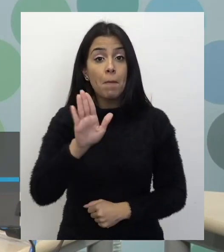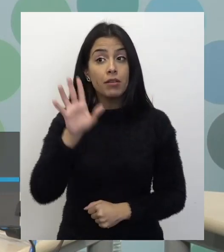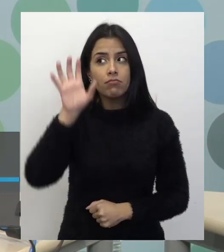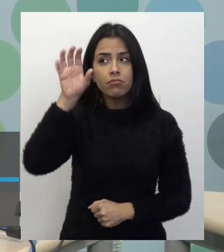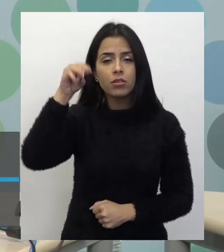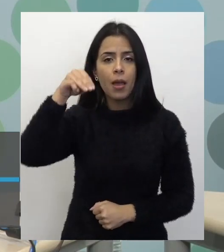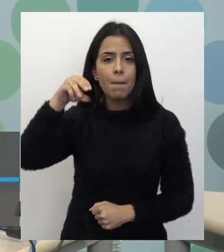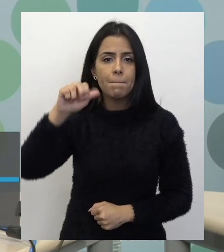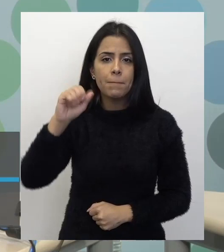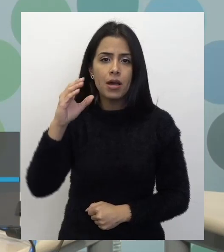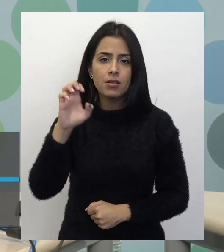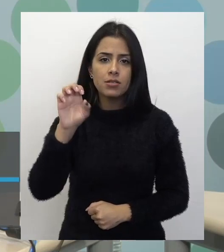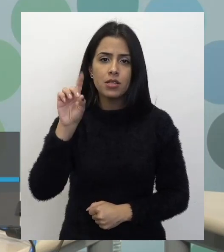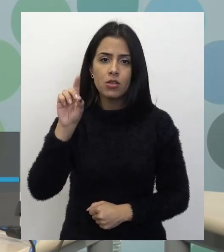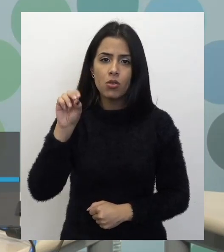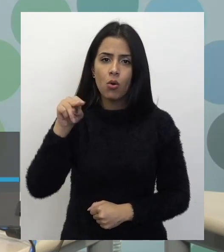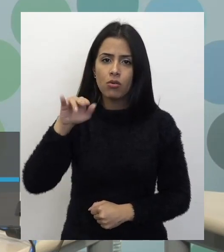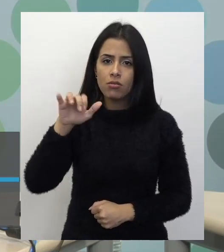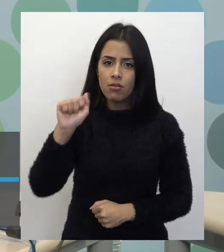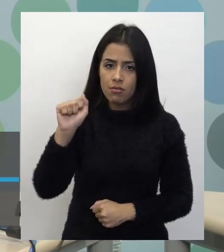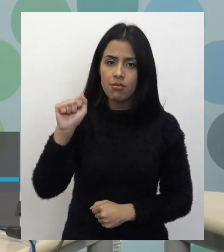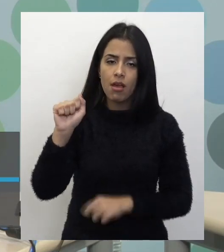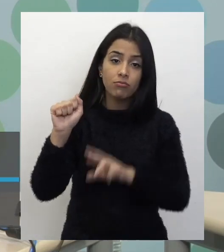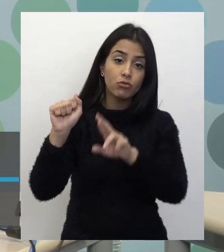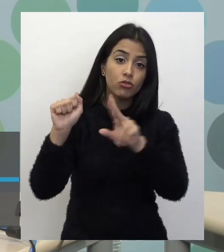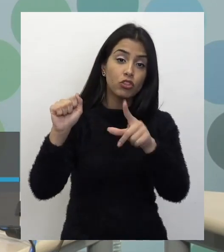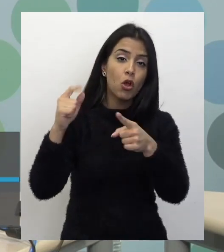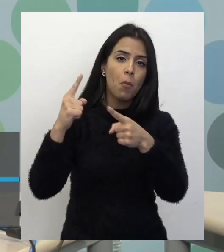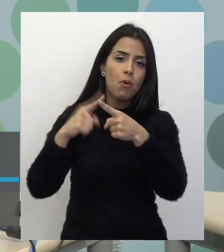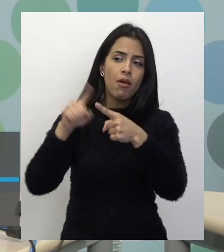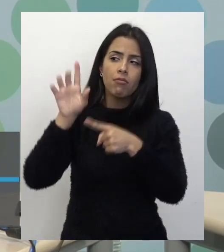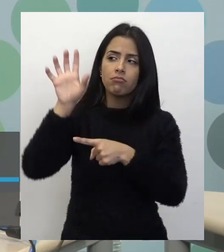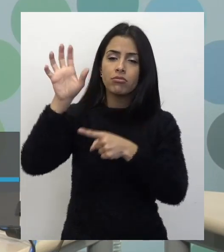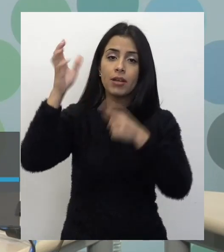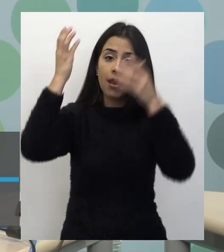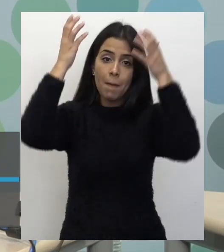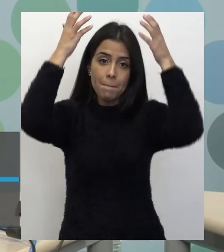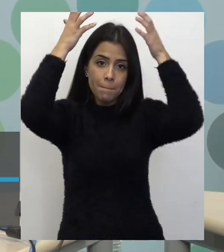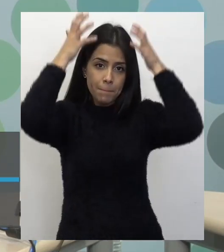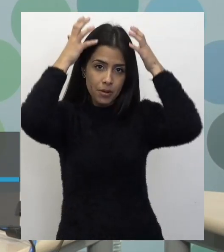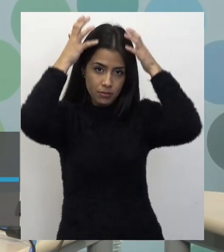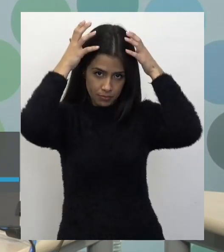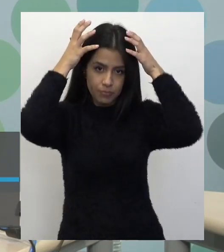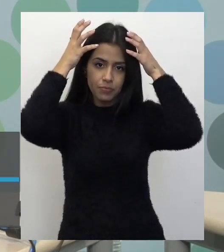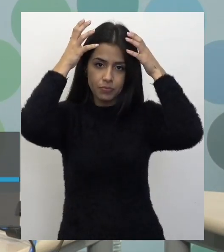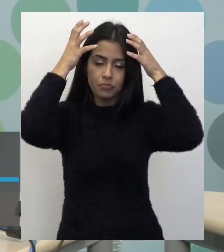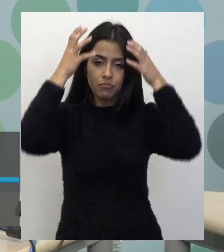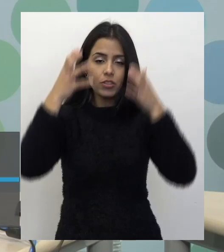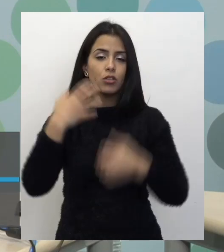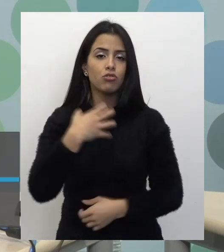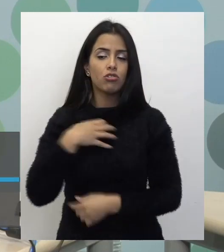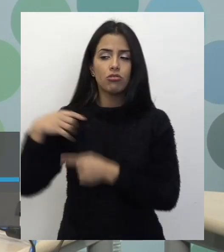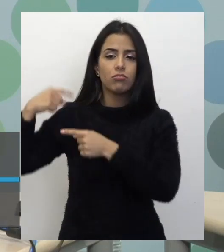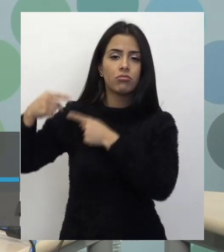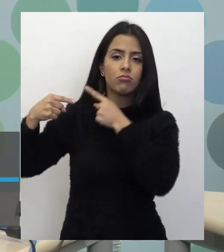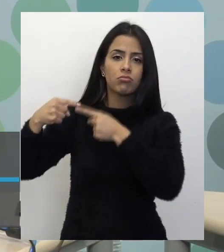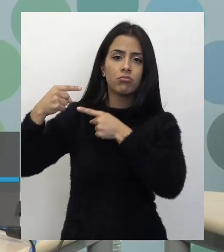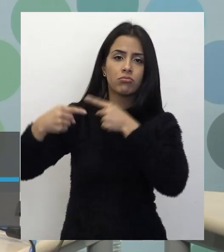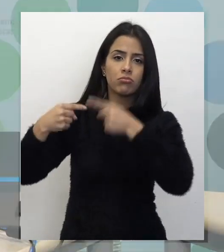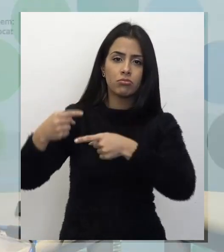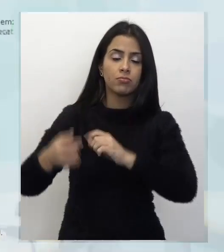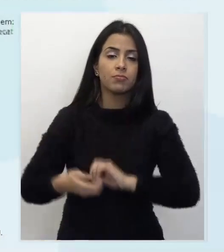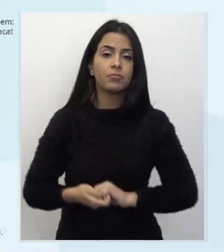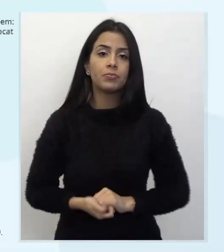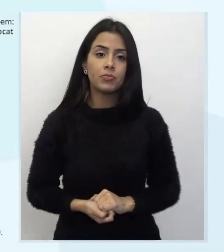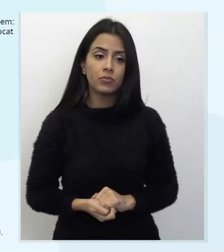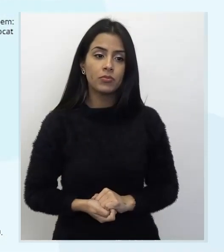era uma monarquia, essa monarquia centralizada e hierárquica, o poder passando de pai para filho. Mesmo assim, vamos voltar